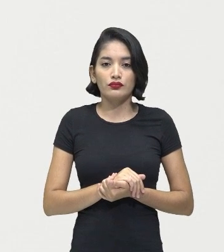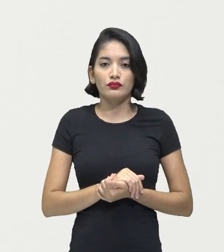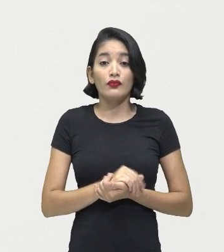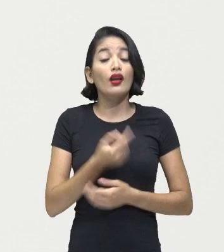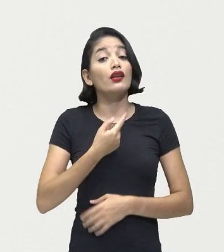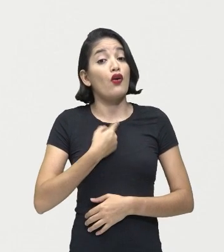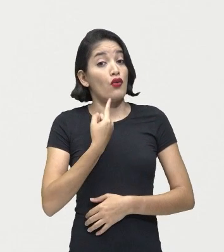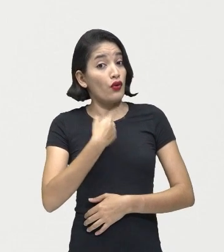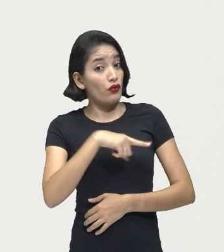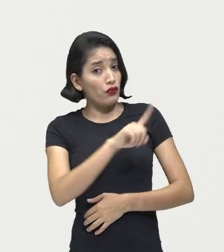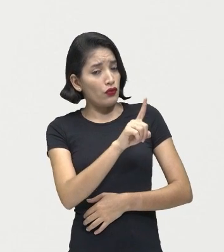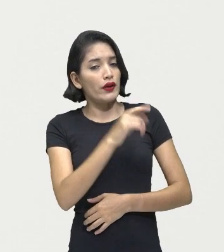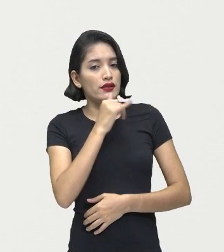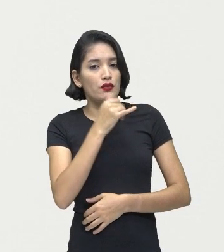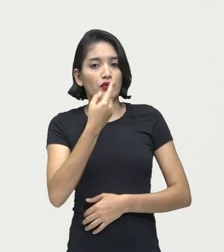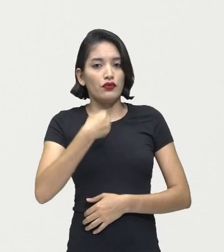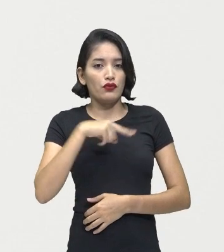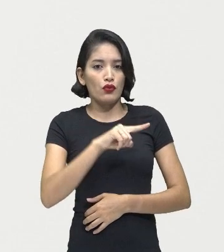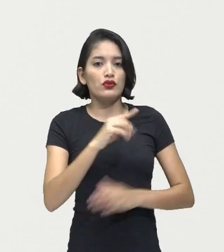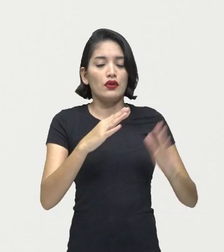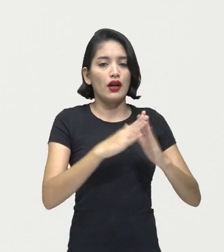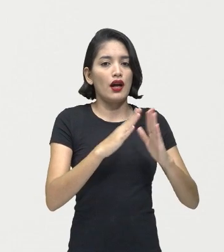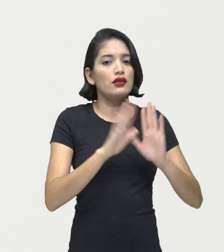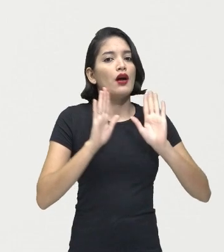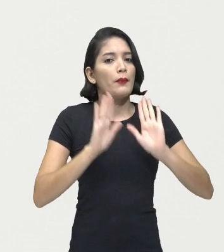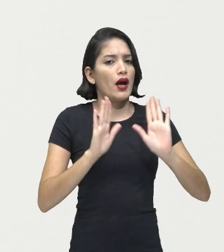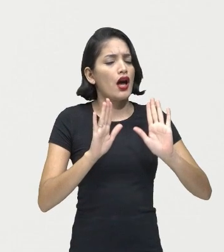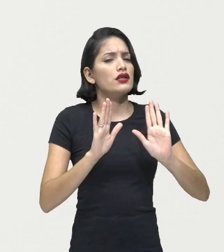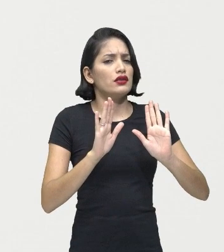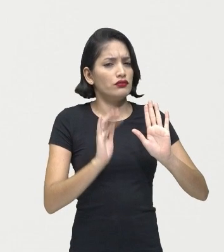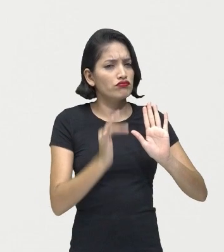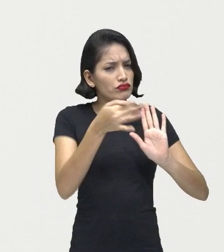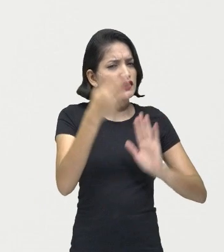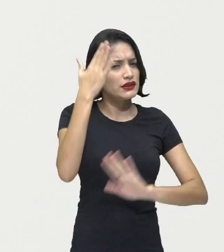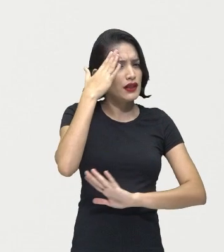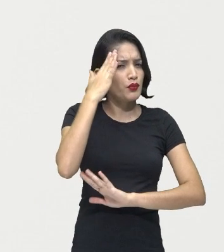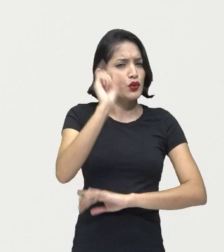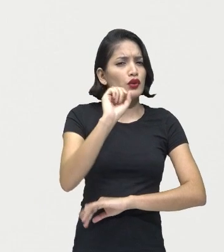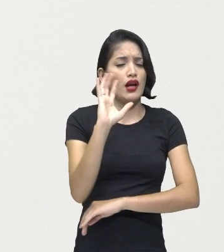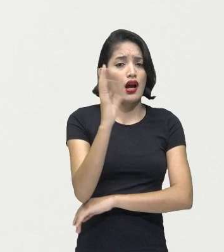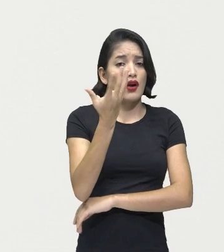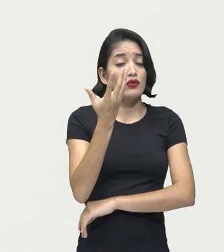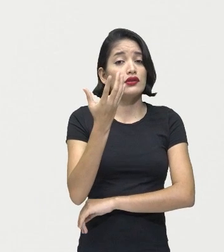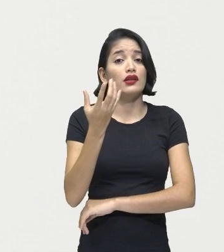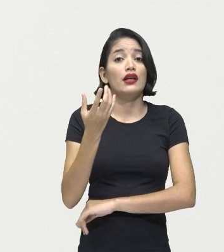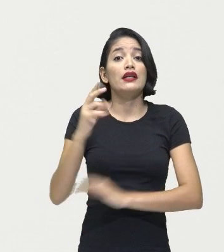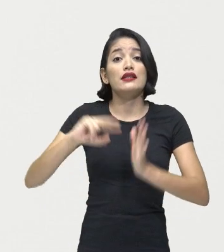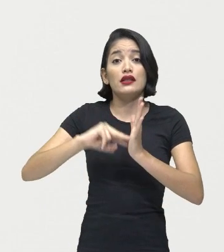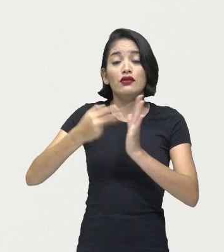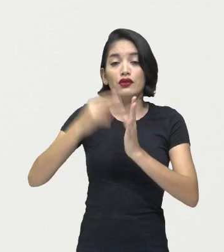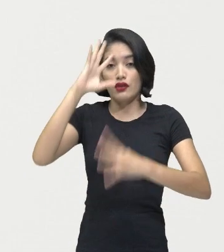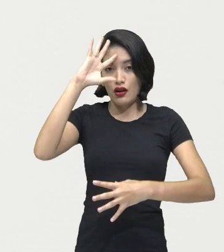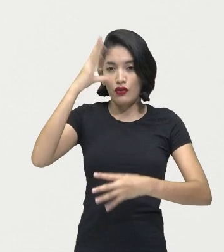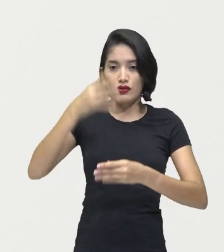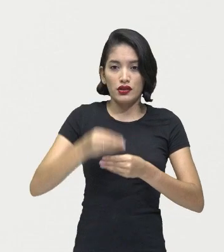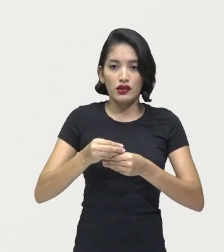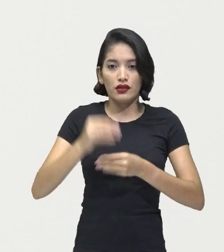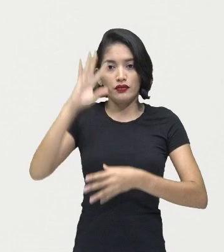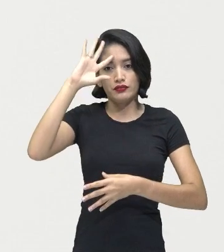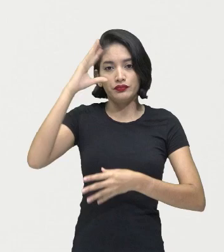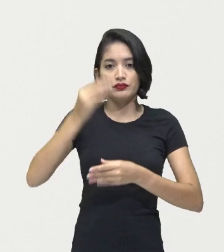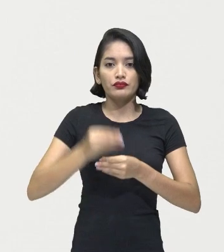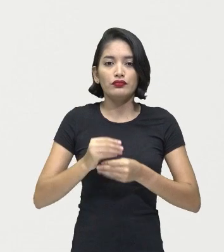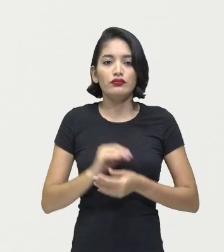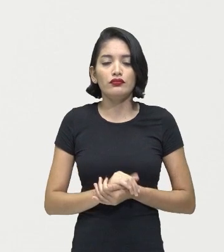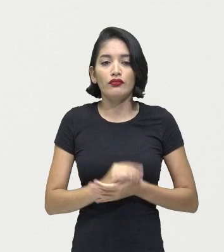sua casa, logo saberei o que aconteceu. Então, traz a ideia de conclusão, né? E as explicativas